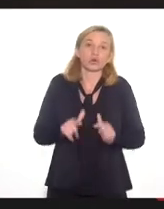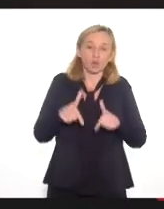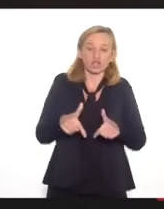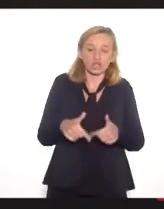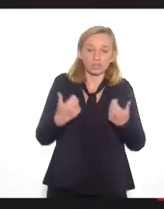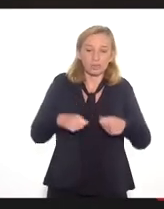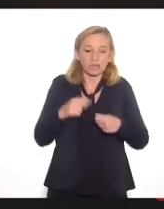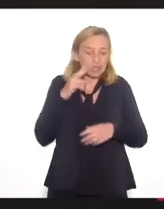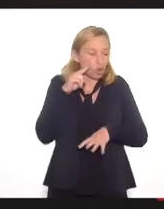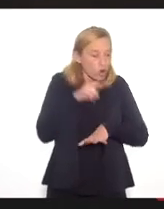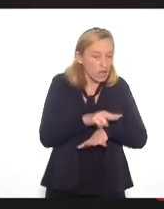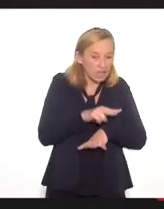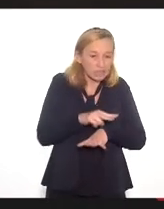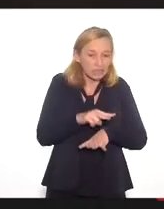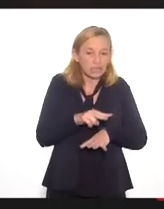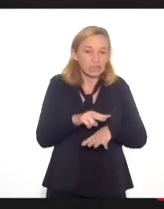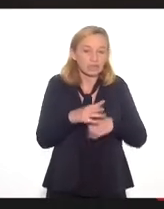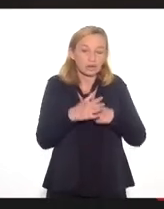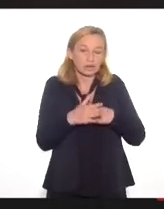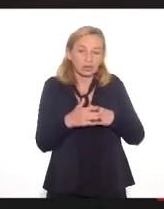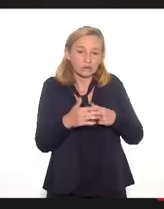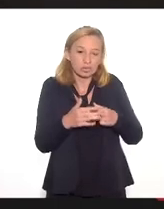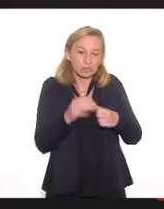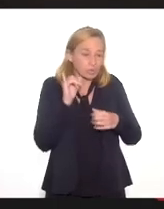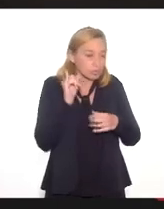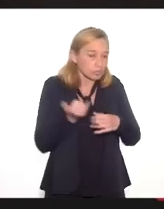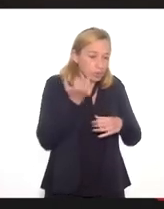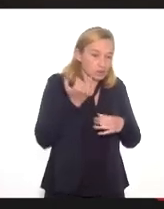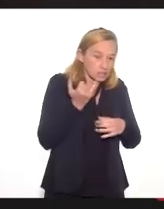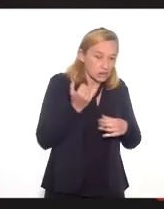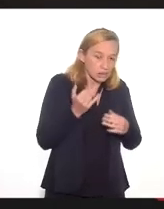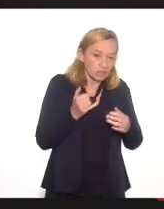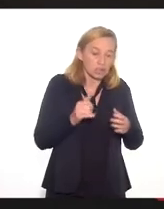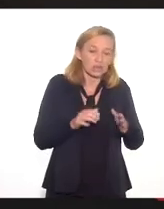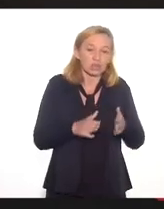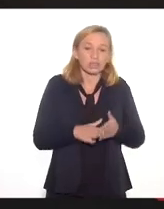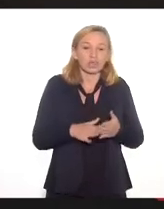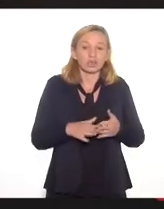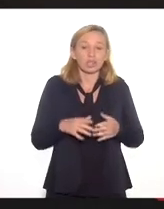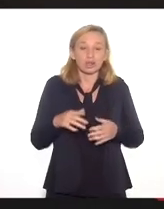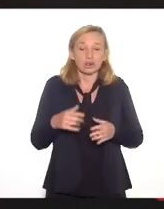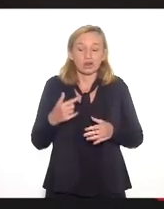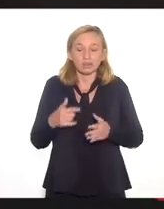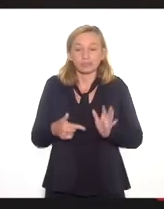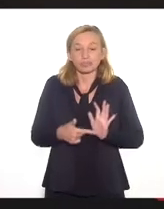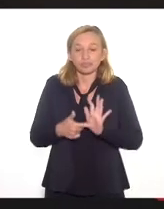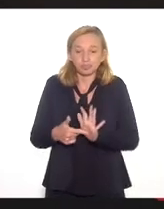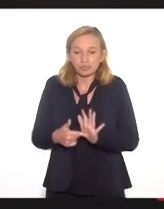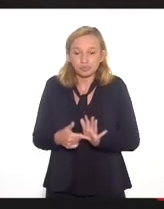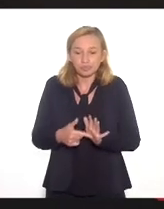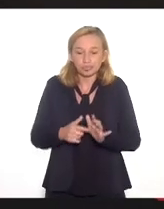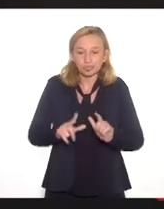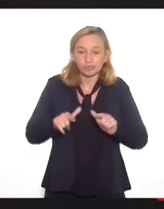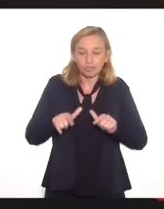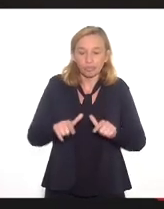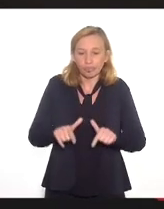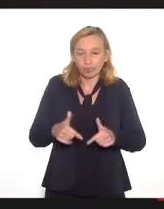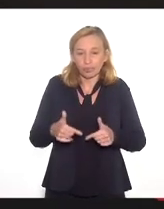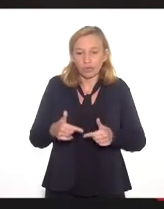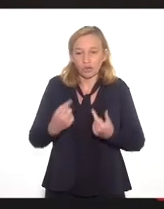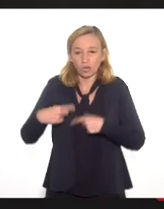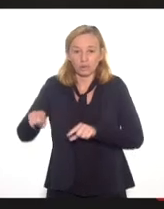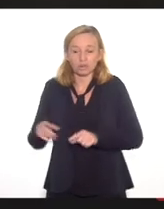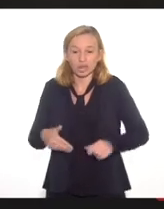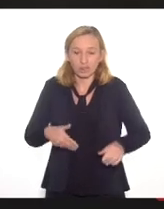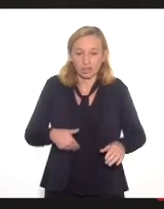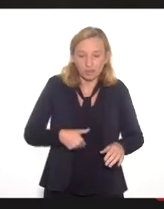ela precisa ser olhada de forma estrutural em paralelo as ações emergenciais de combate à fome e eu quero dizer o seguinte nós